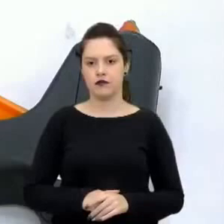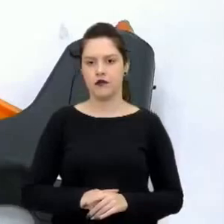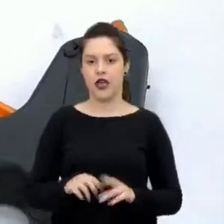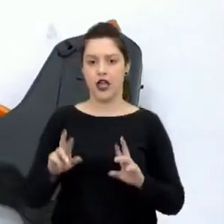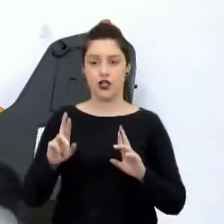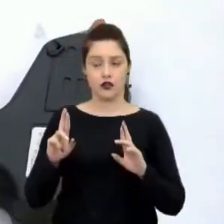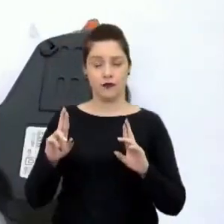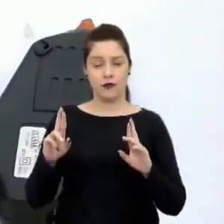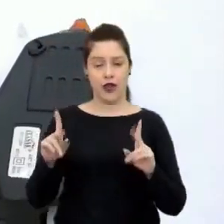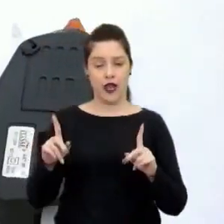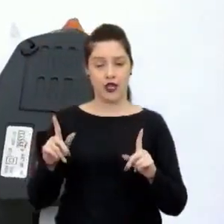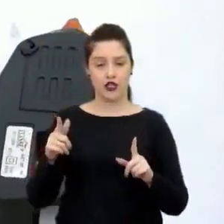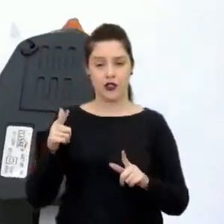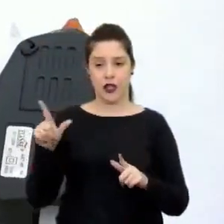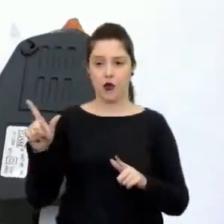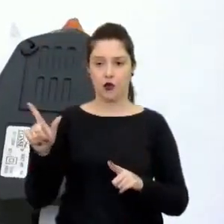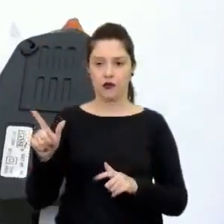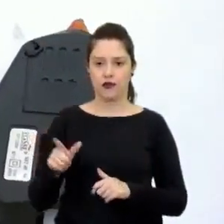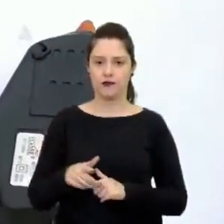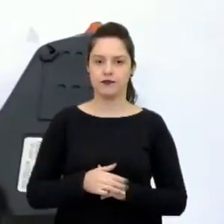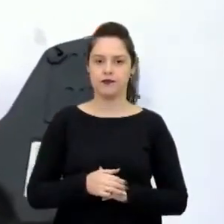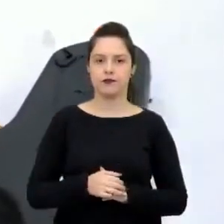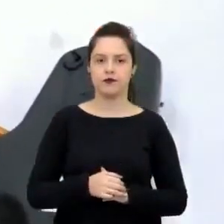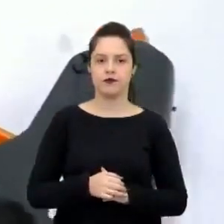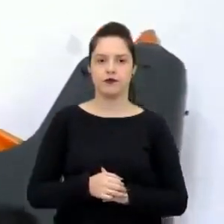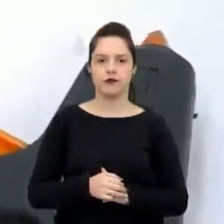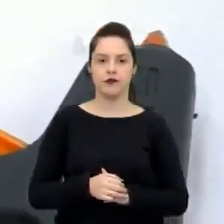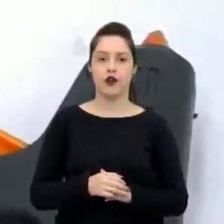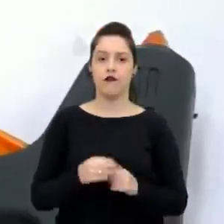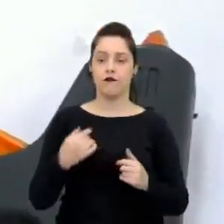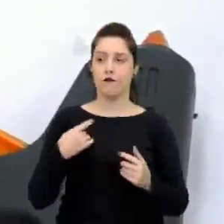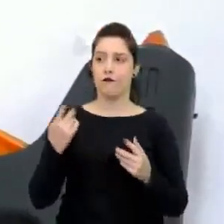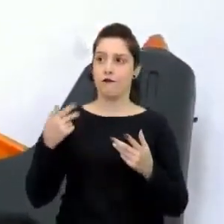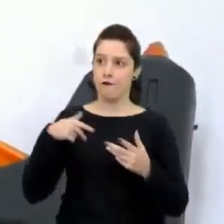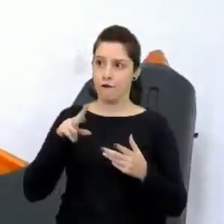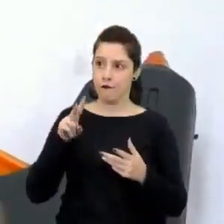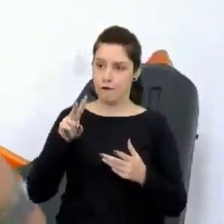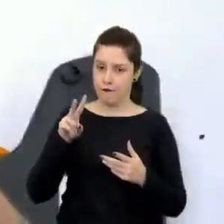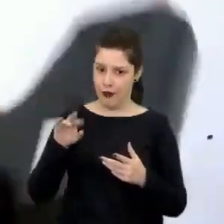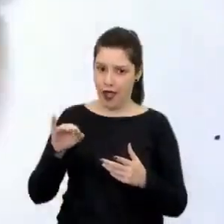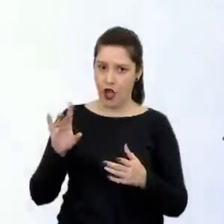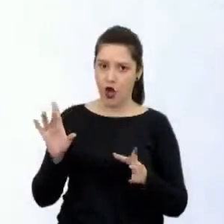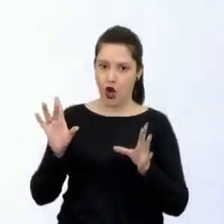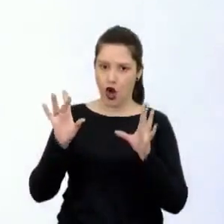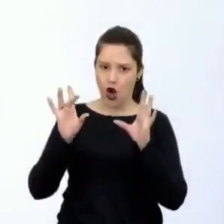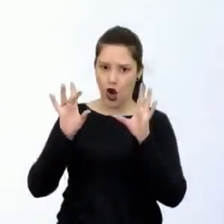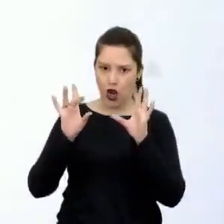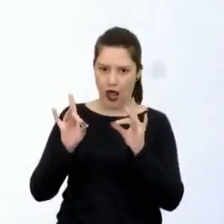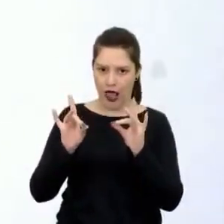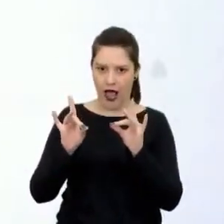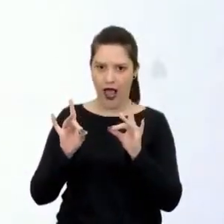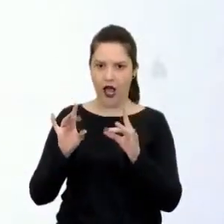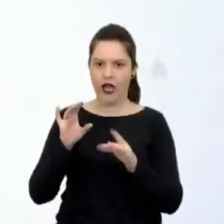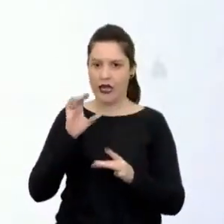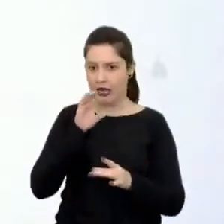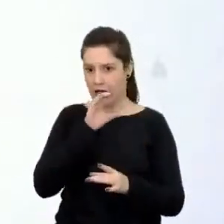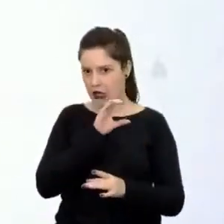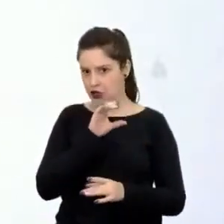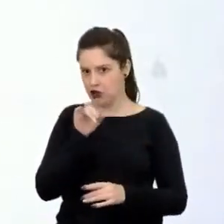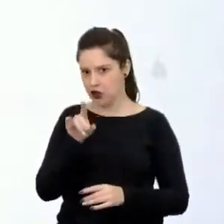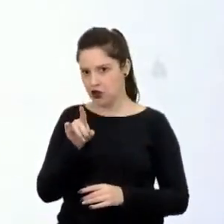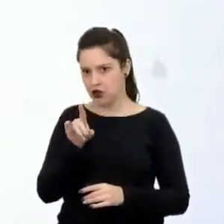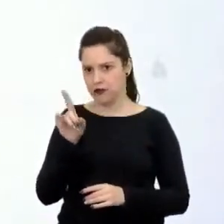indiferente, entre muitas aspas, né? Vou colar também o negócio da pilha, já, antes de fazer